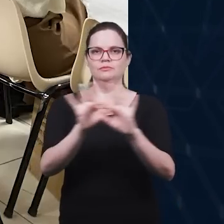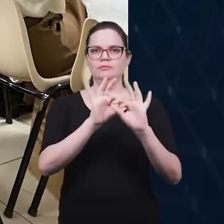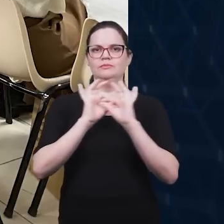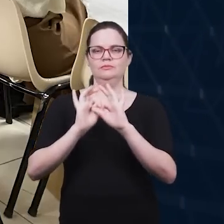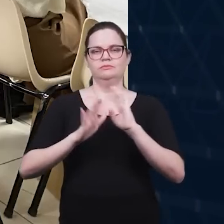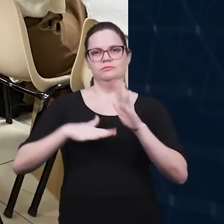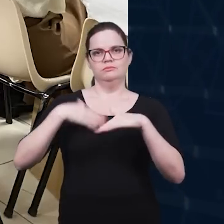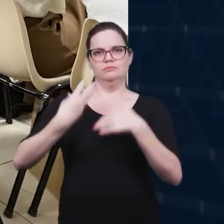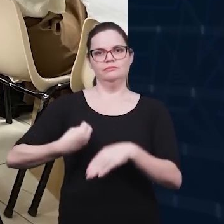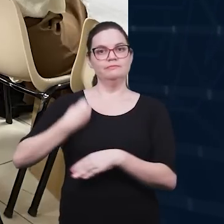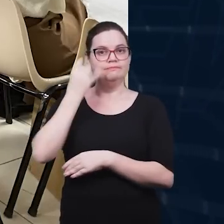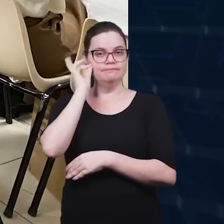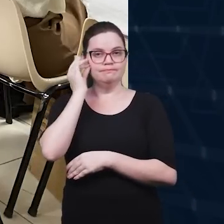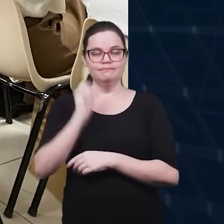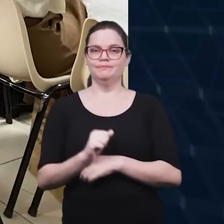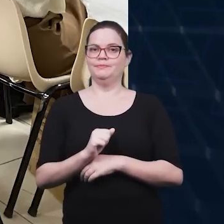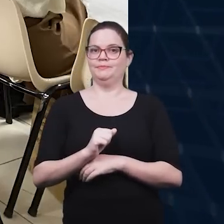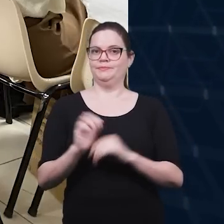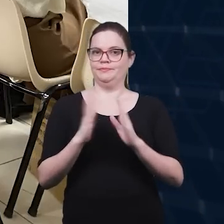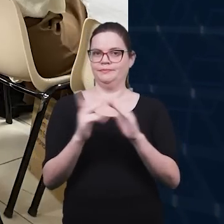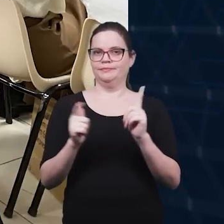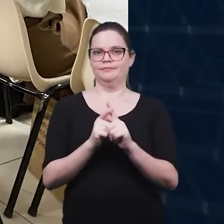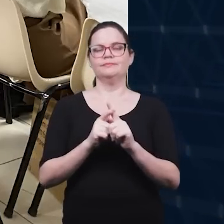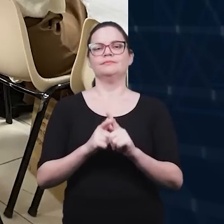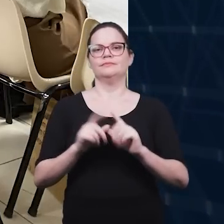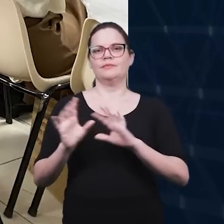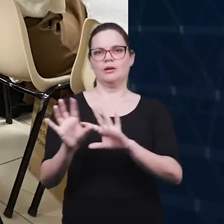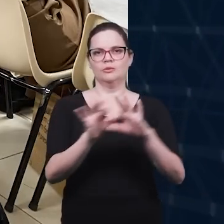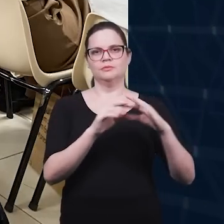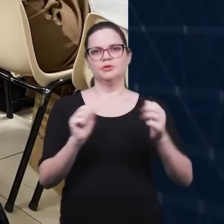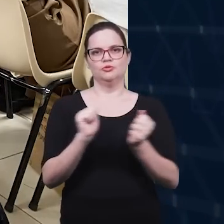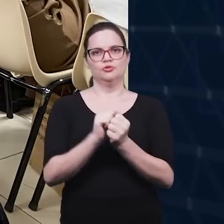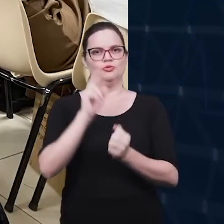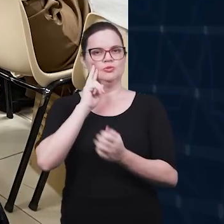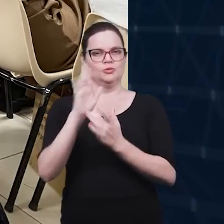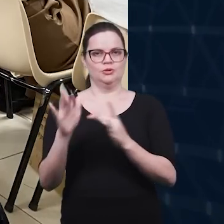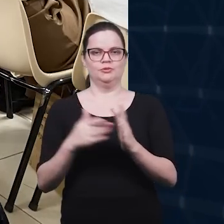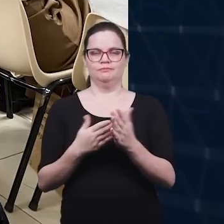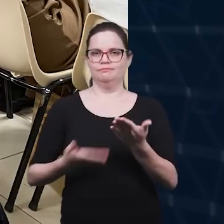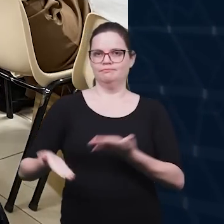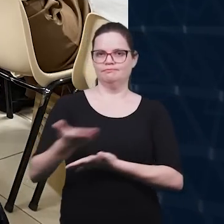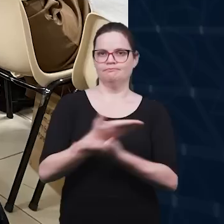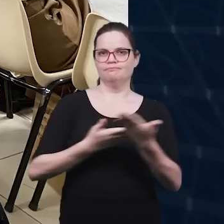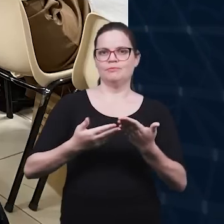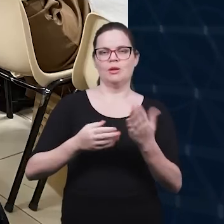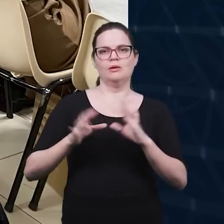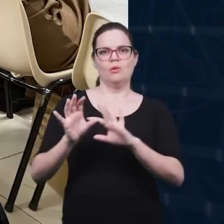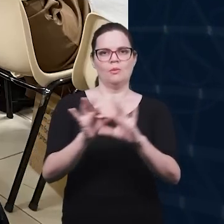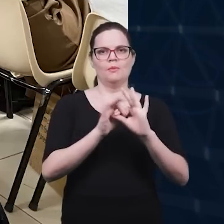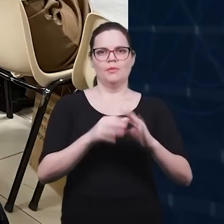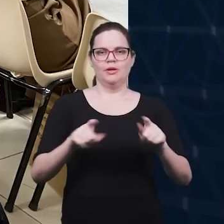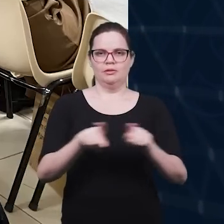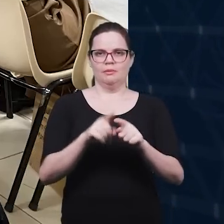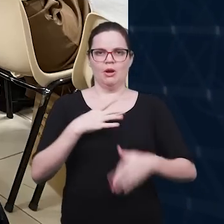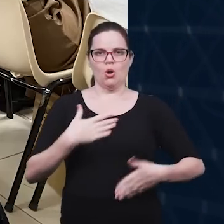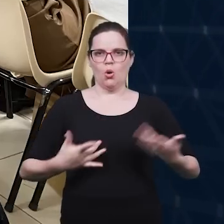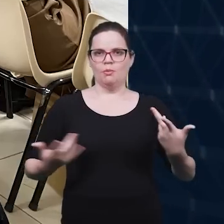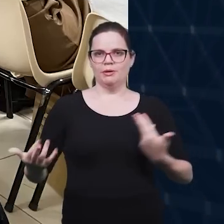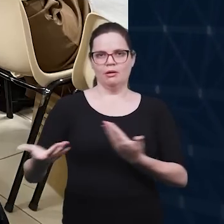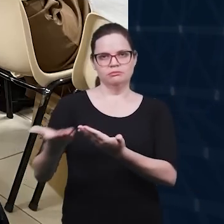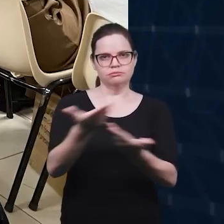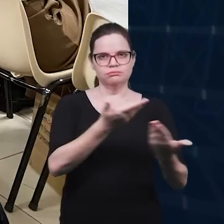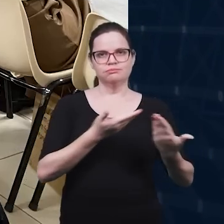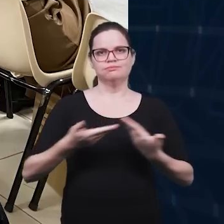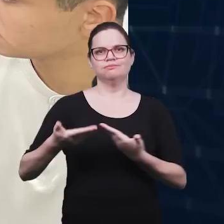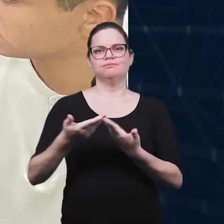e edificação espiritual. A igreja se assentou à mesa com o Senhor Jesus, participando do mesmo corpo e desfrutando